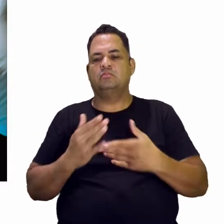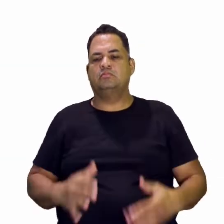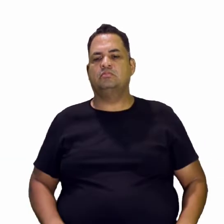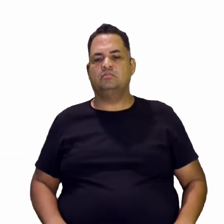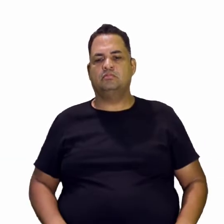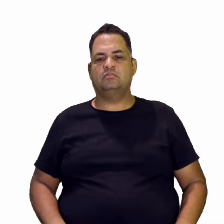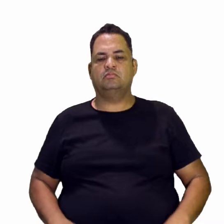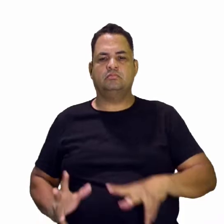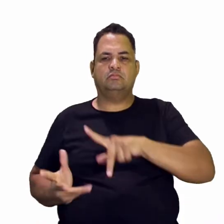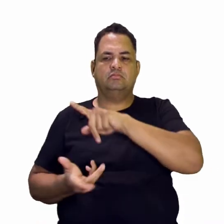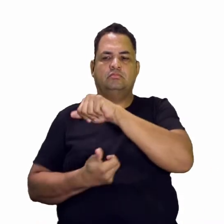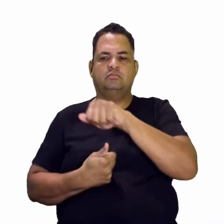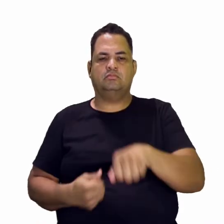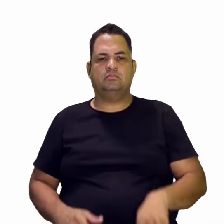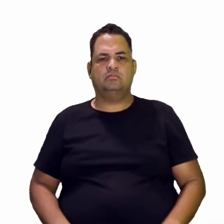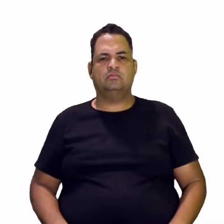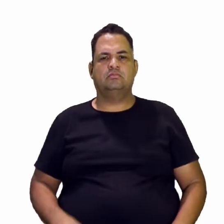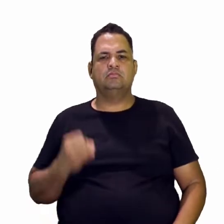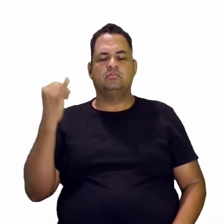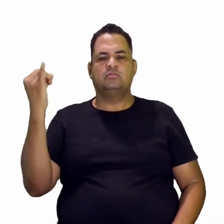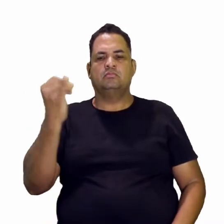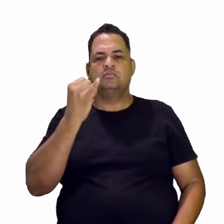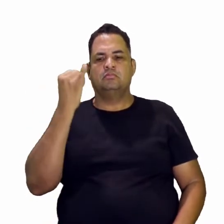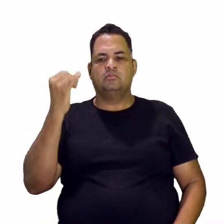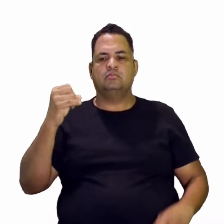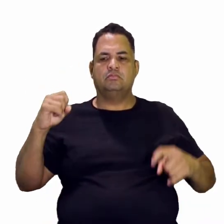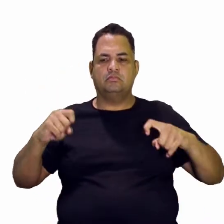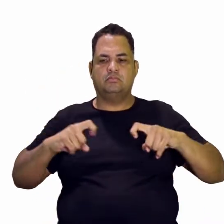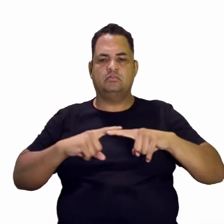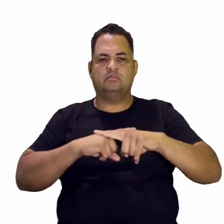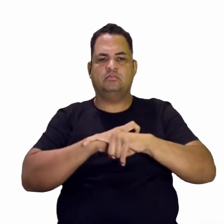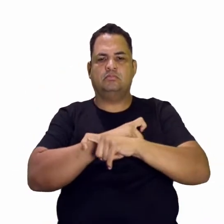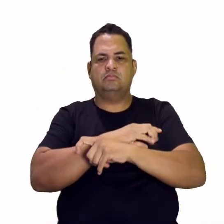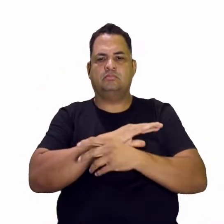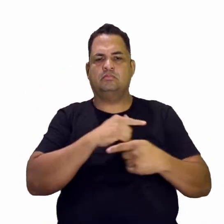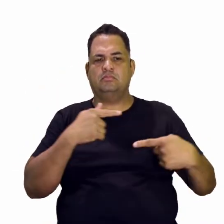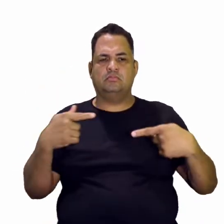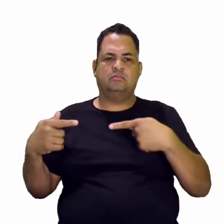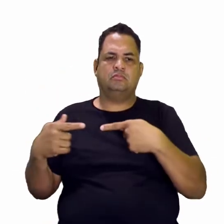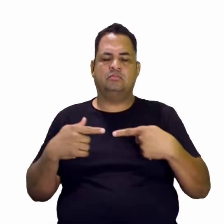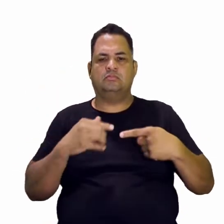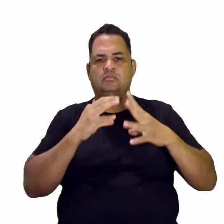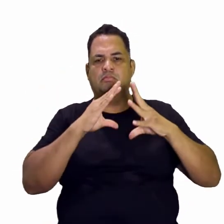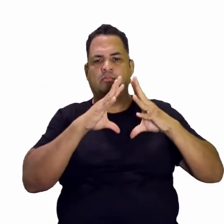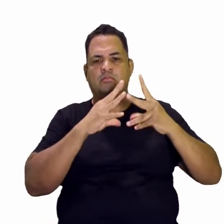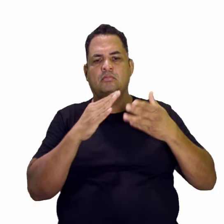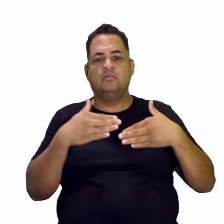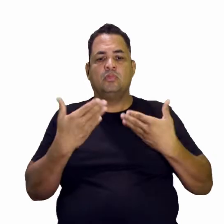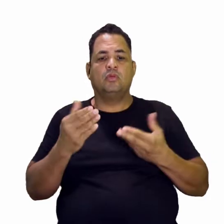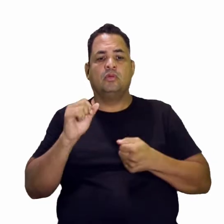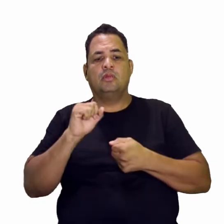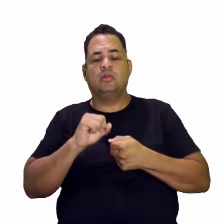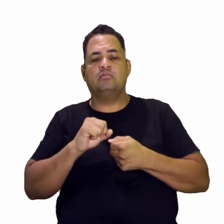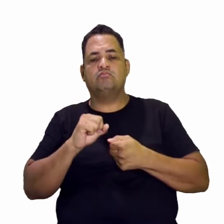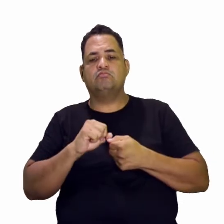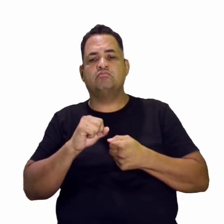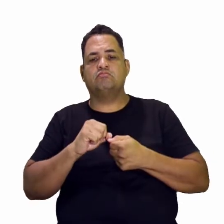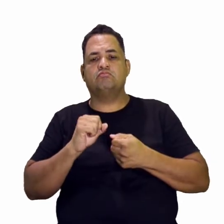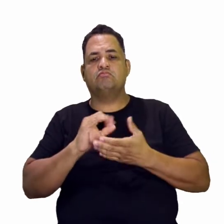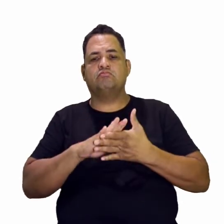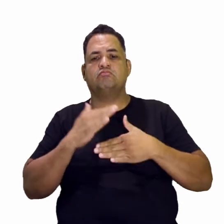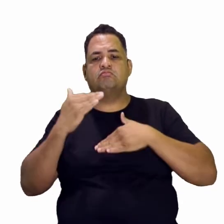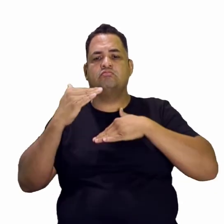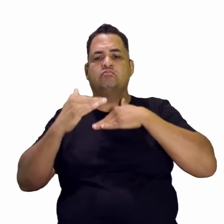Brasil. Vamos seguindo. A importância das bactérias está relacionada às ações que elas